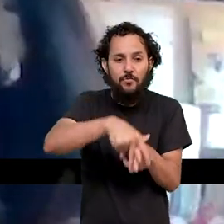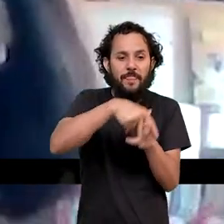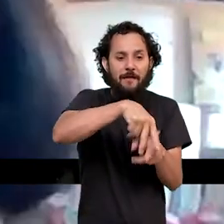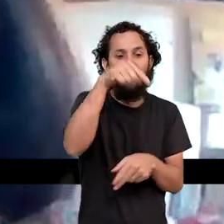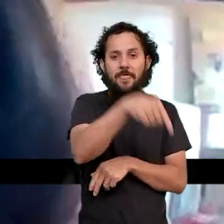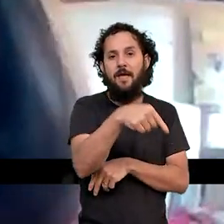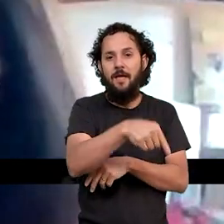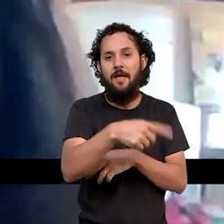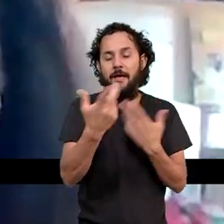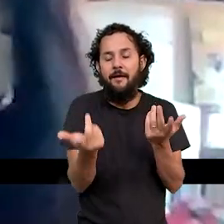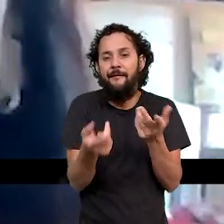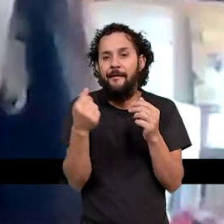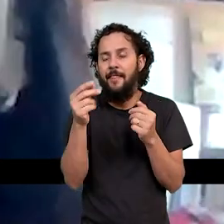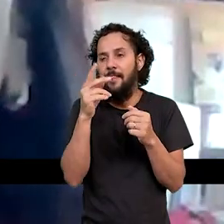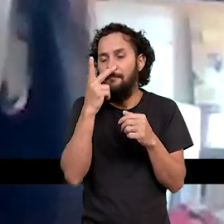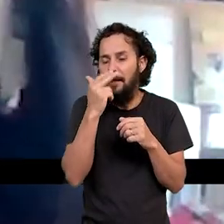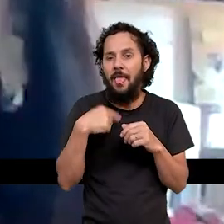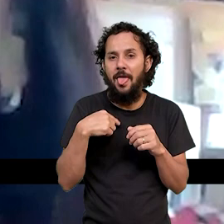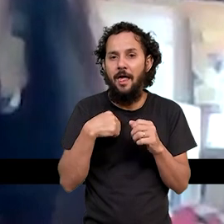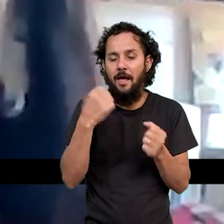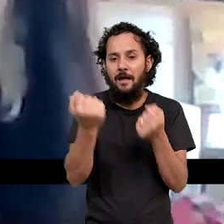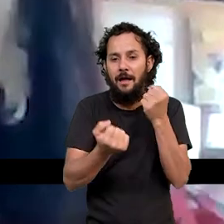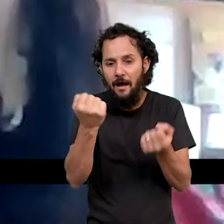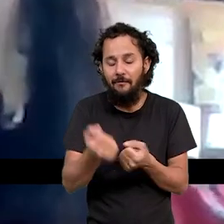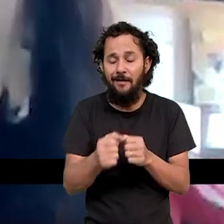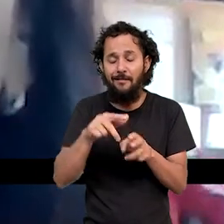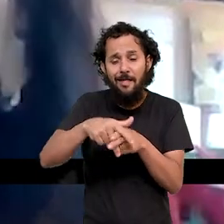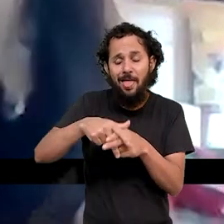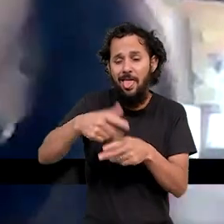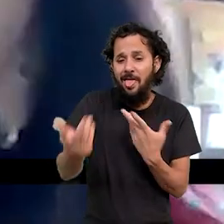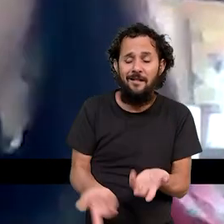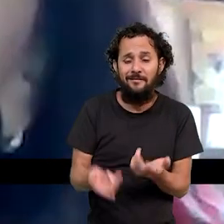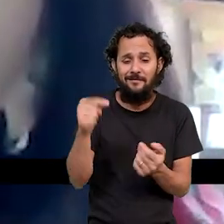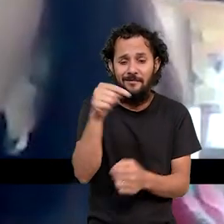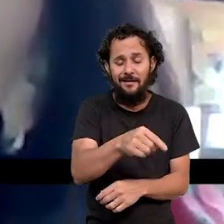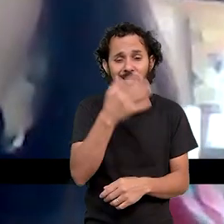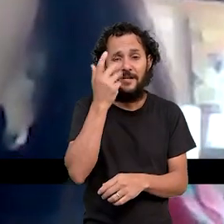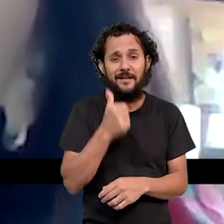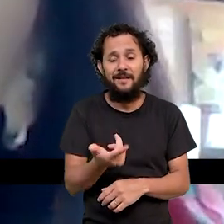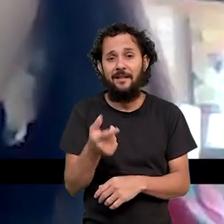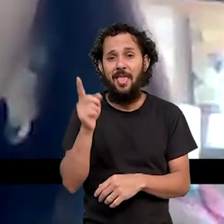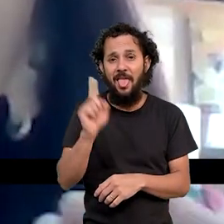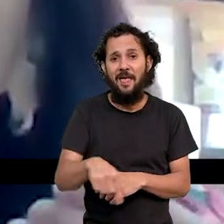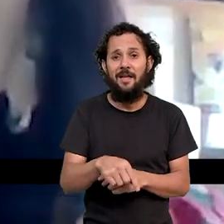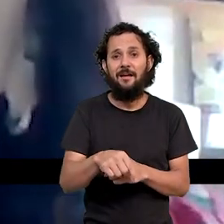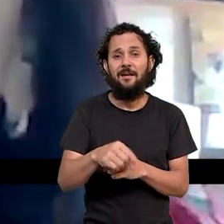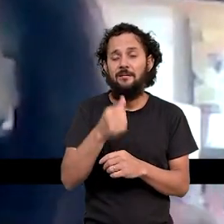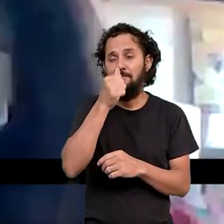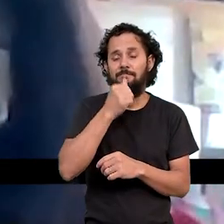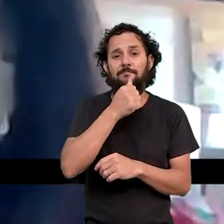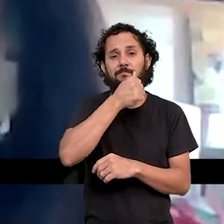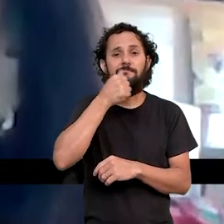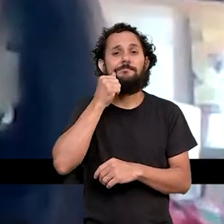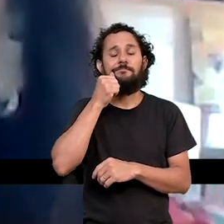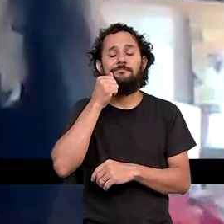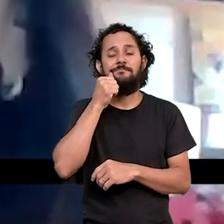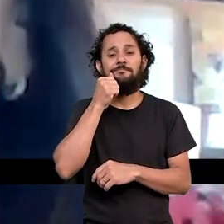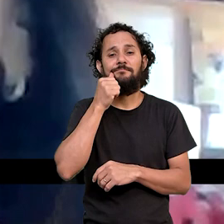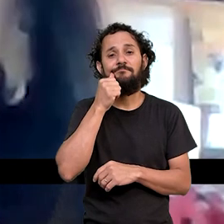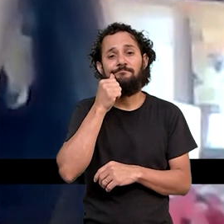de literia, né? De carros, de cavalo, enfim, eles acabavam sendo